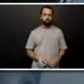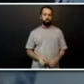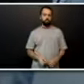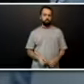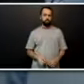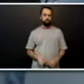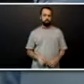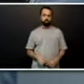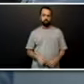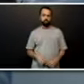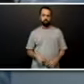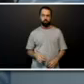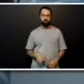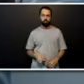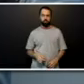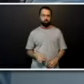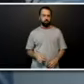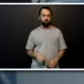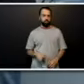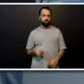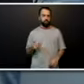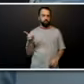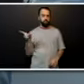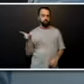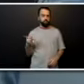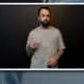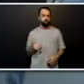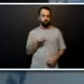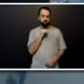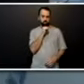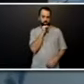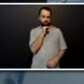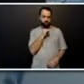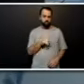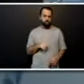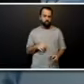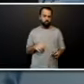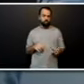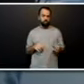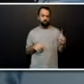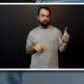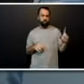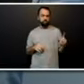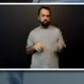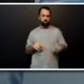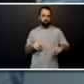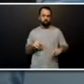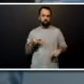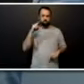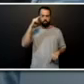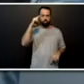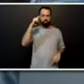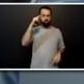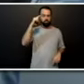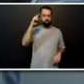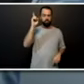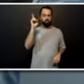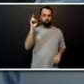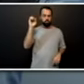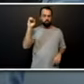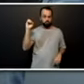Qual seria a amplitude aqui? Do 10. Até o menos